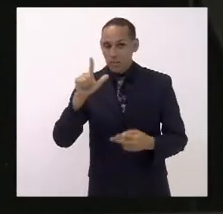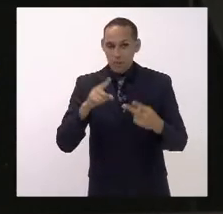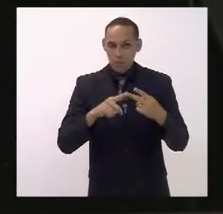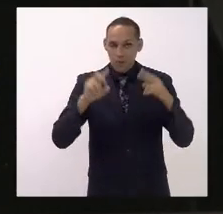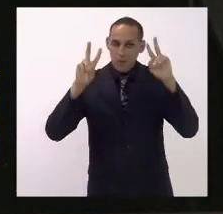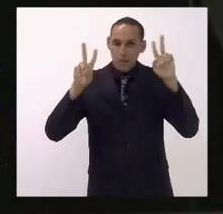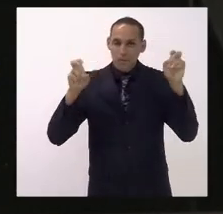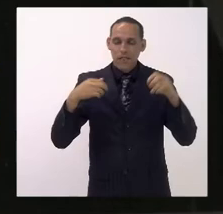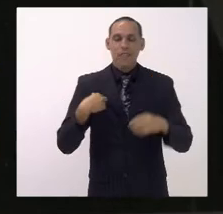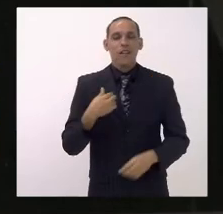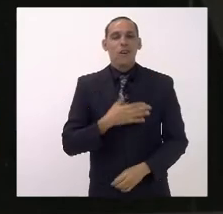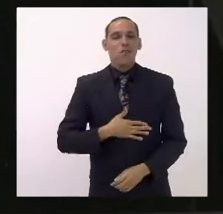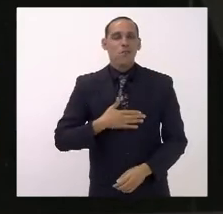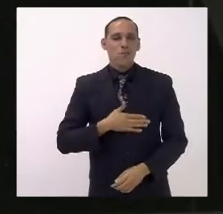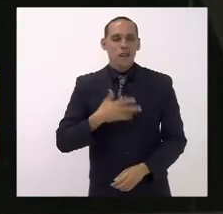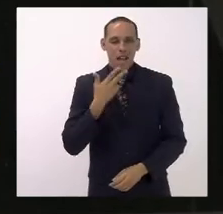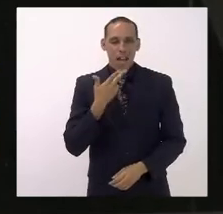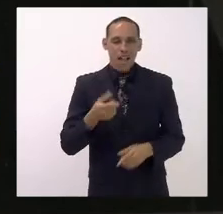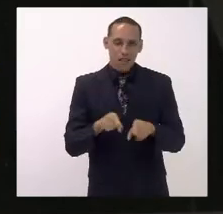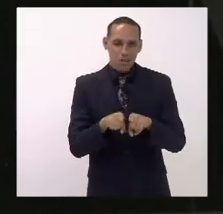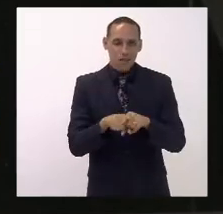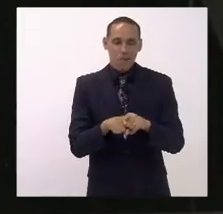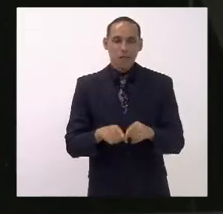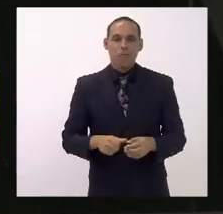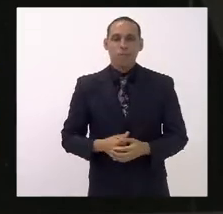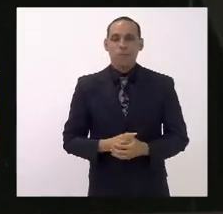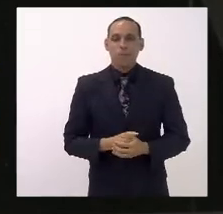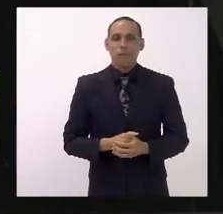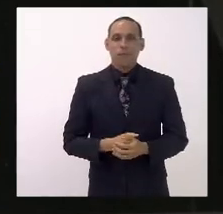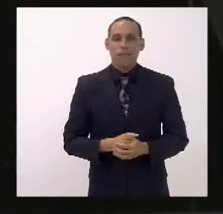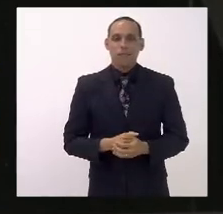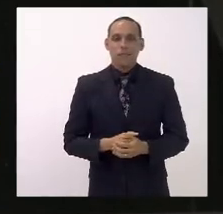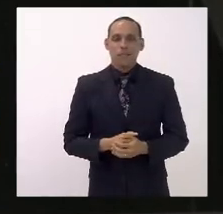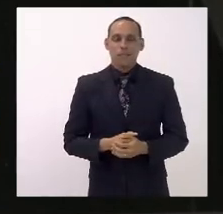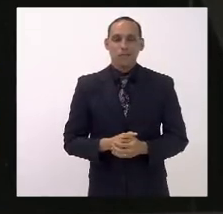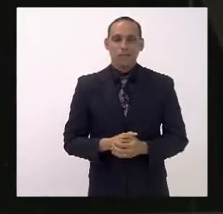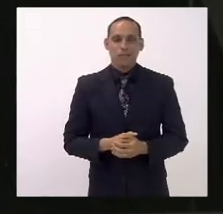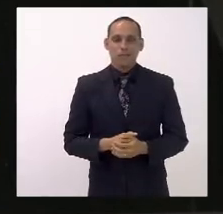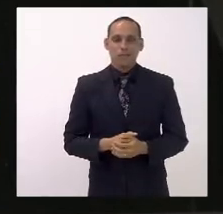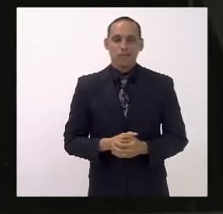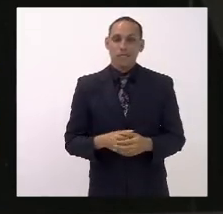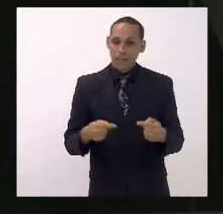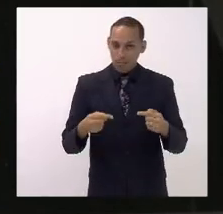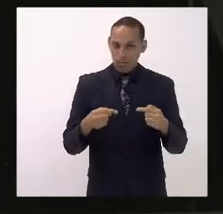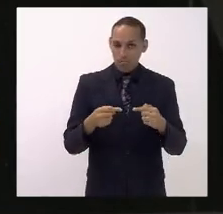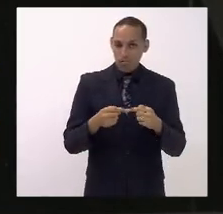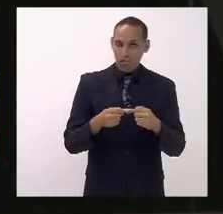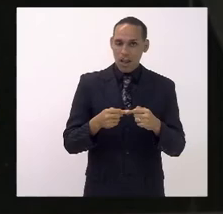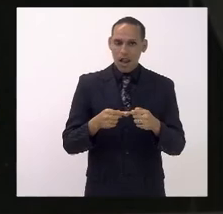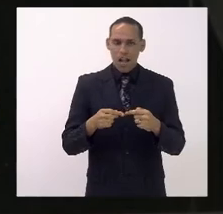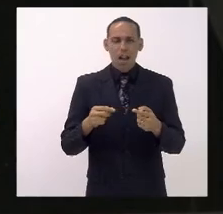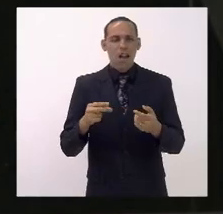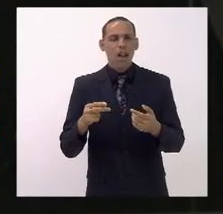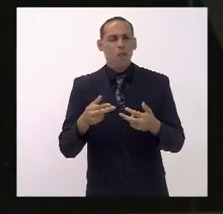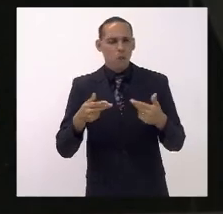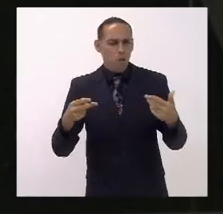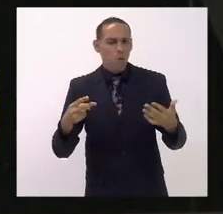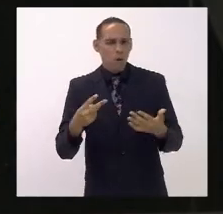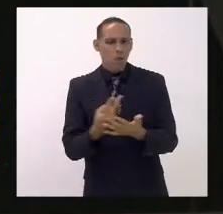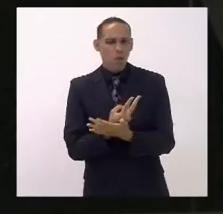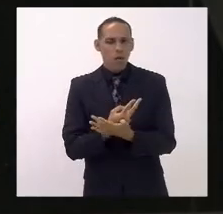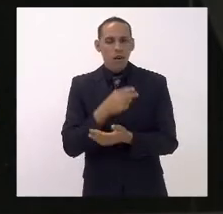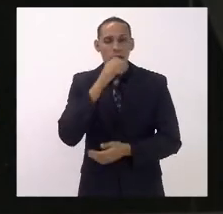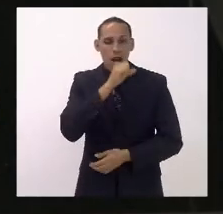tema que eu gostaria de estar abordando também, né, e ainda dentro dos acontecimentos do último final